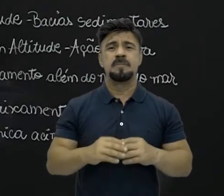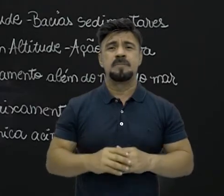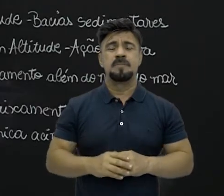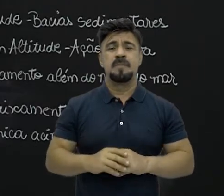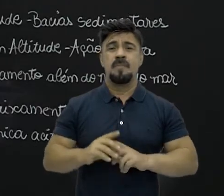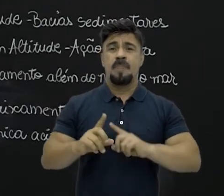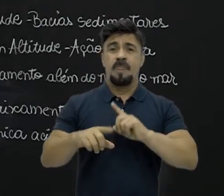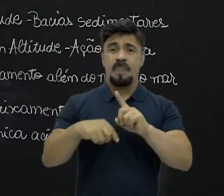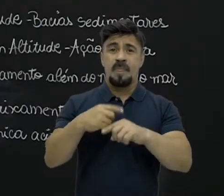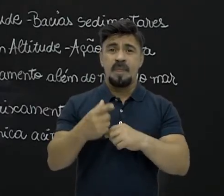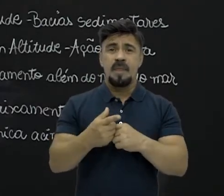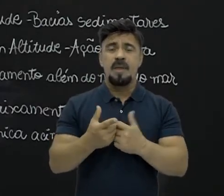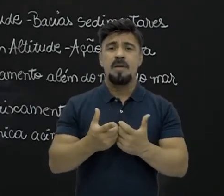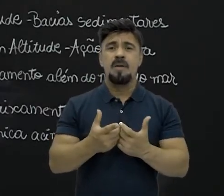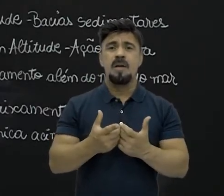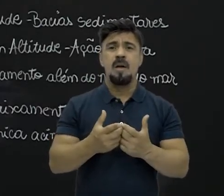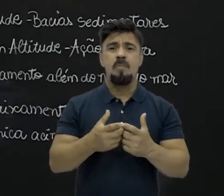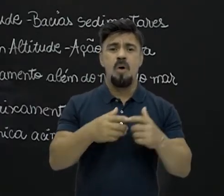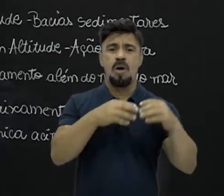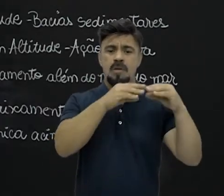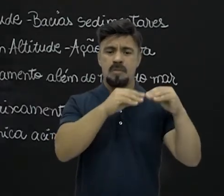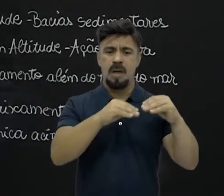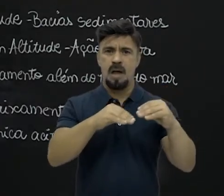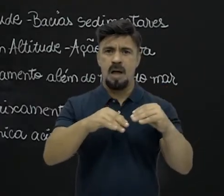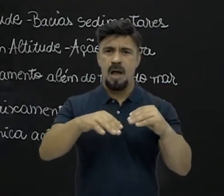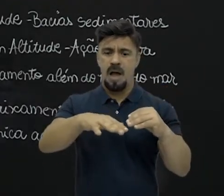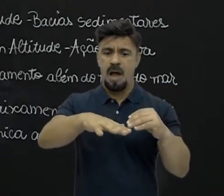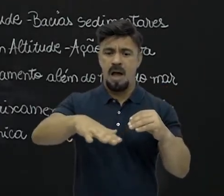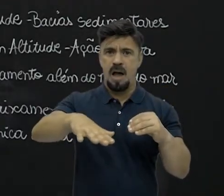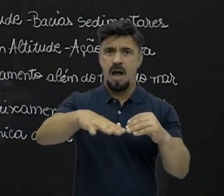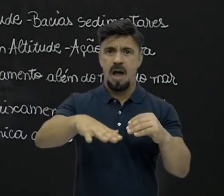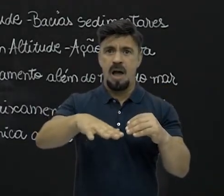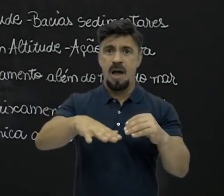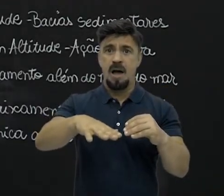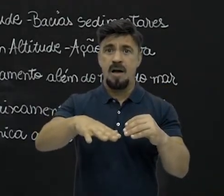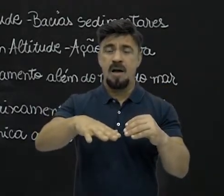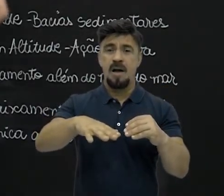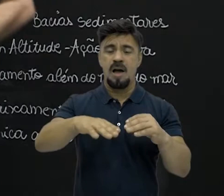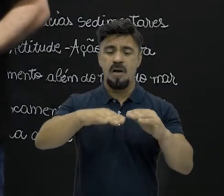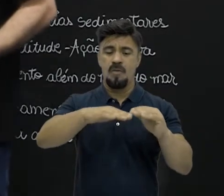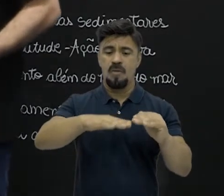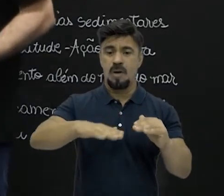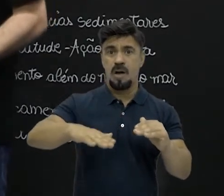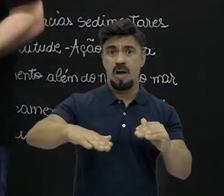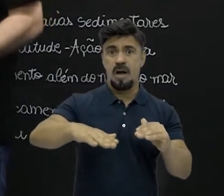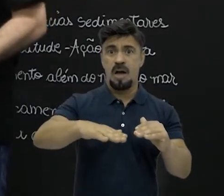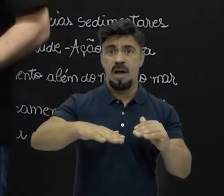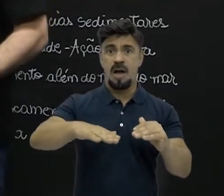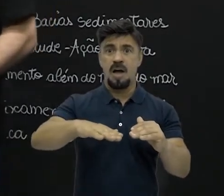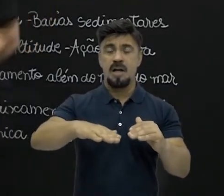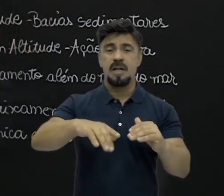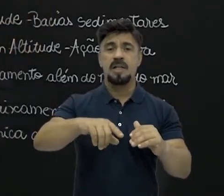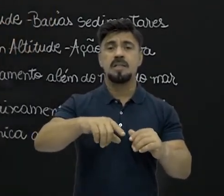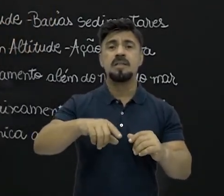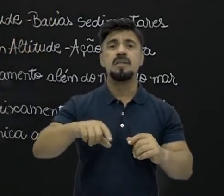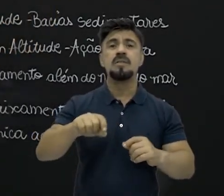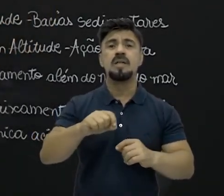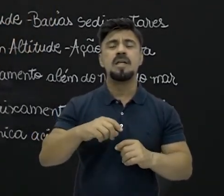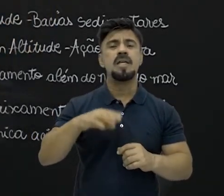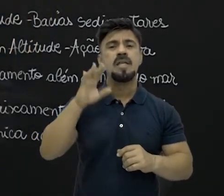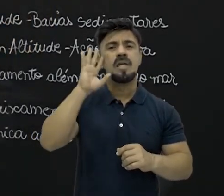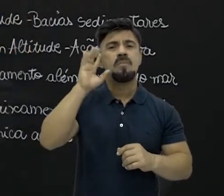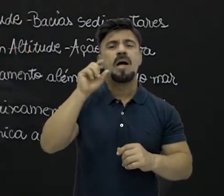depois essa acumulação em algum lugar, deu origem às bacias sedimentares. Então imagine